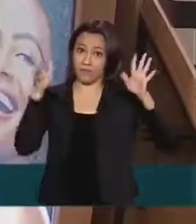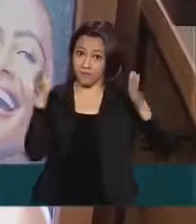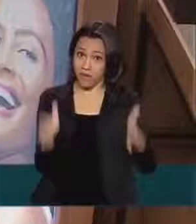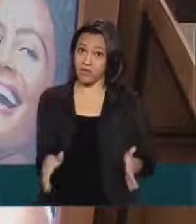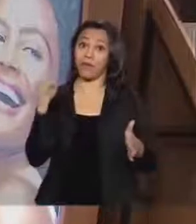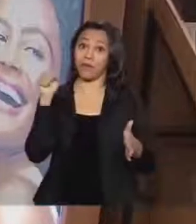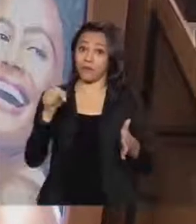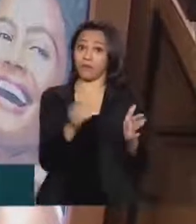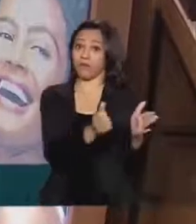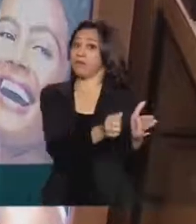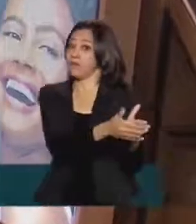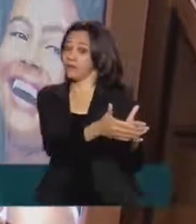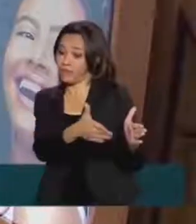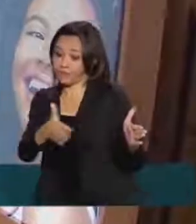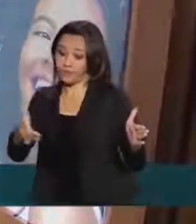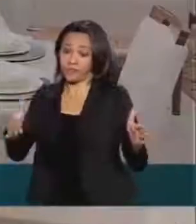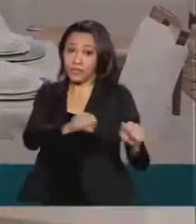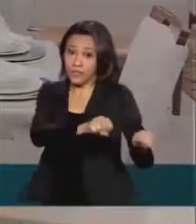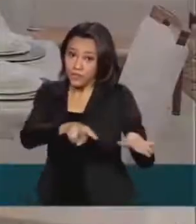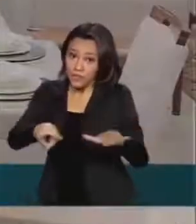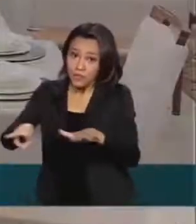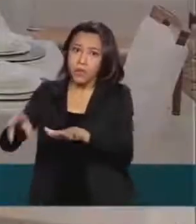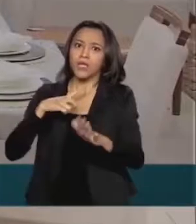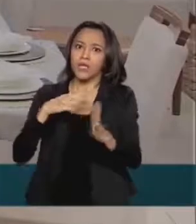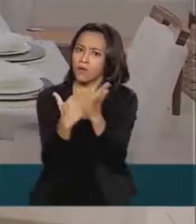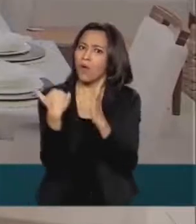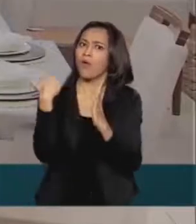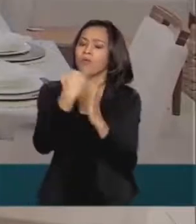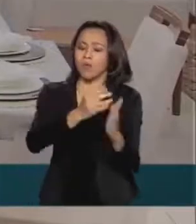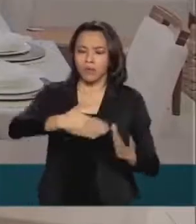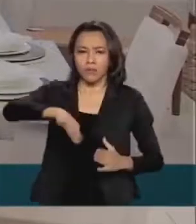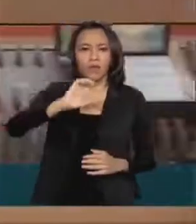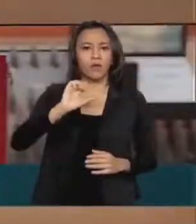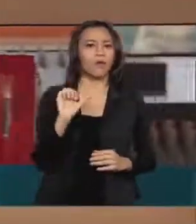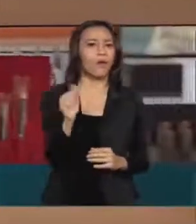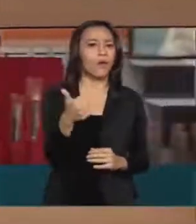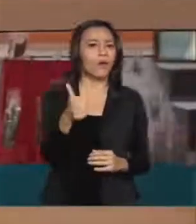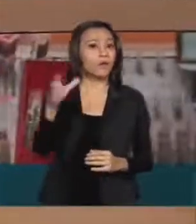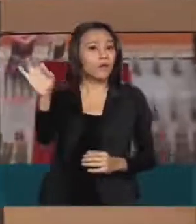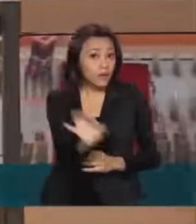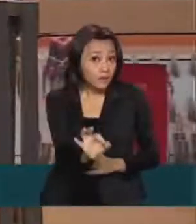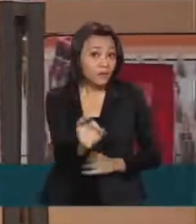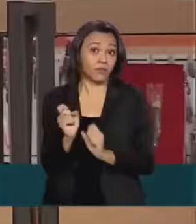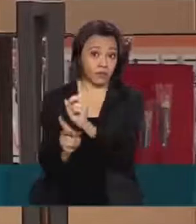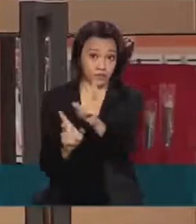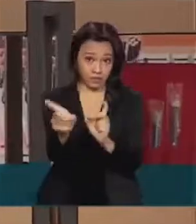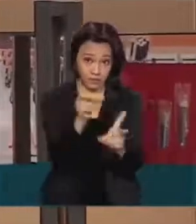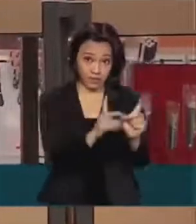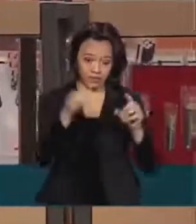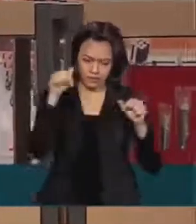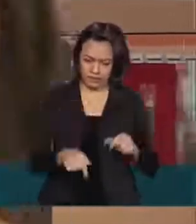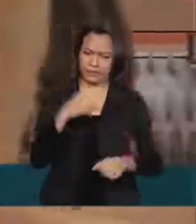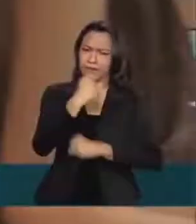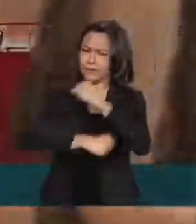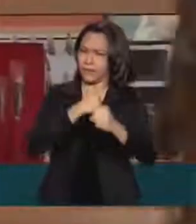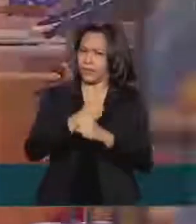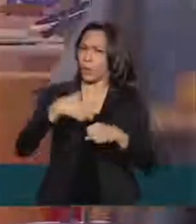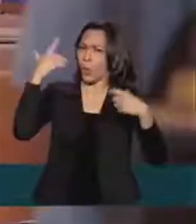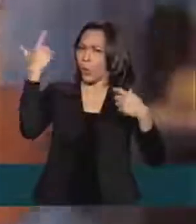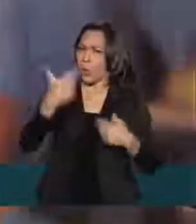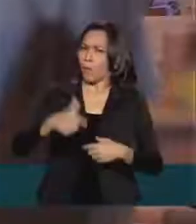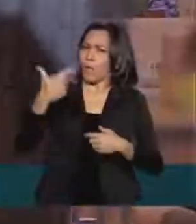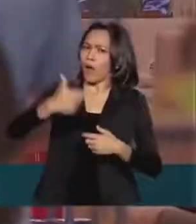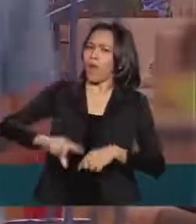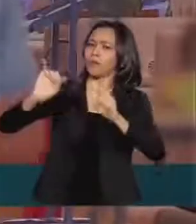também tiveram aumento de mais de 11% nas vendas. Neste ano, o evento tem um desafio a mais, né? Porque